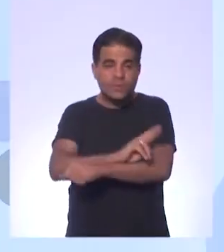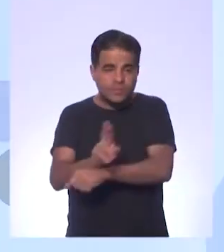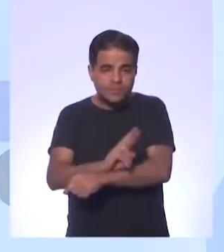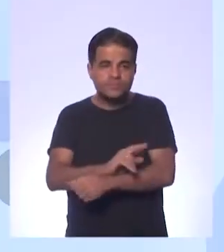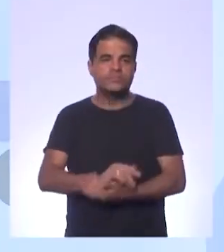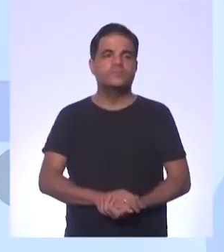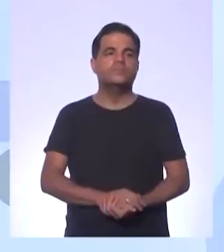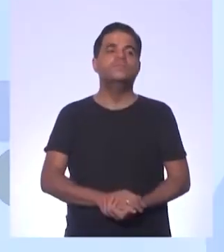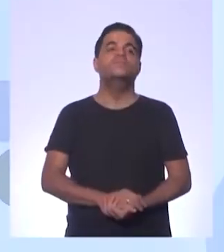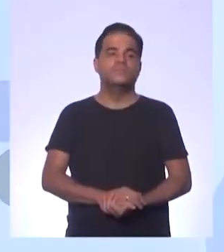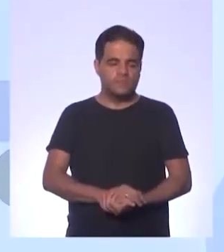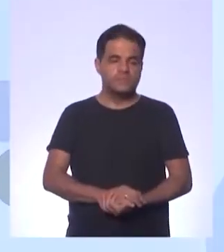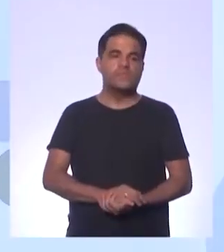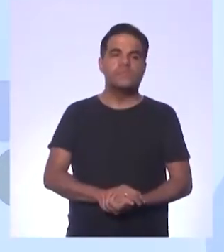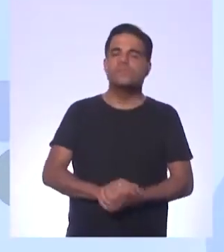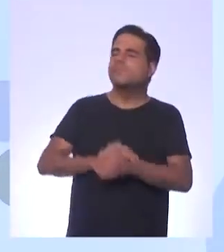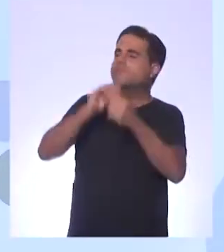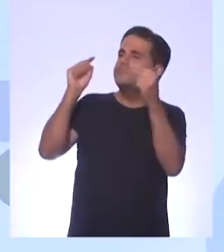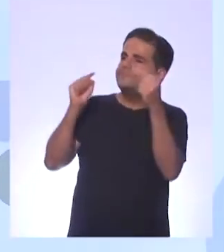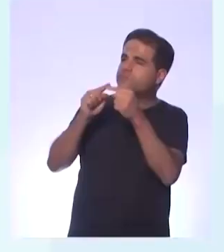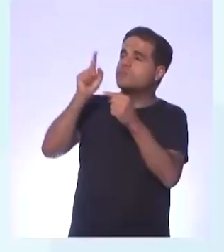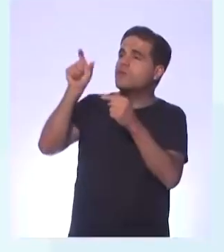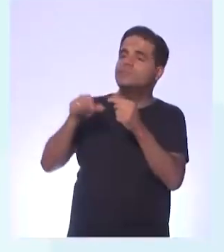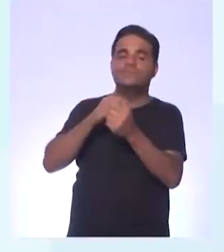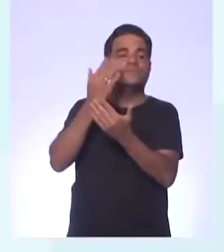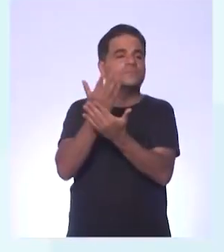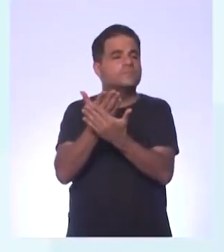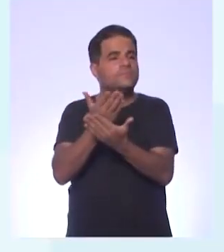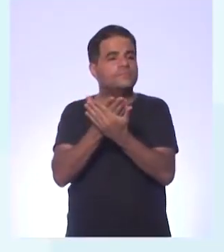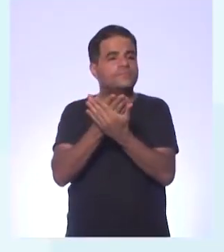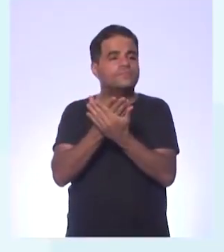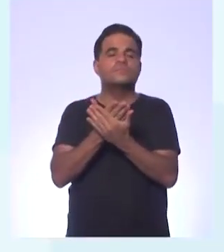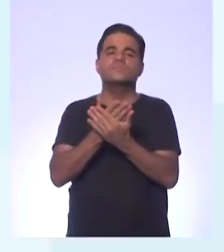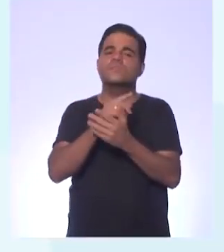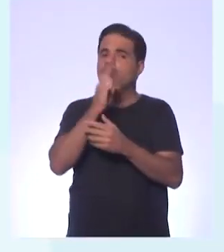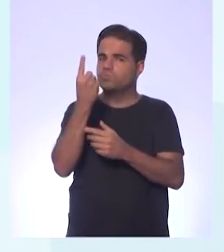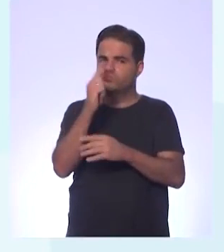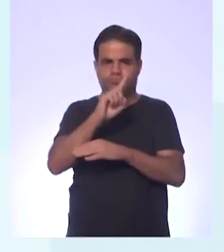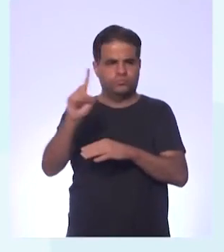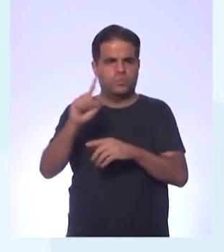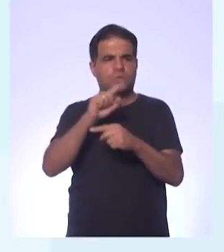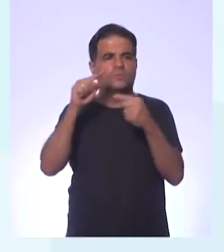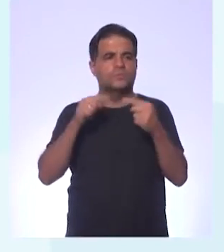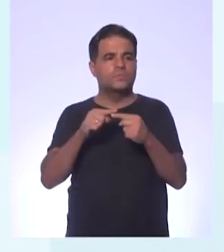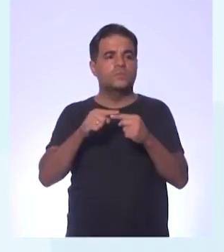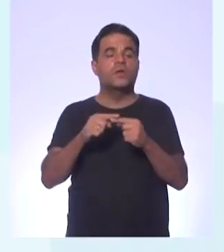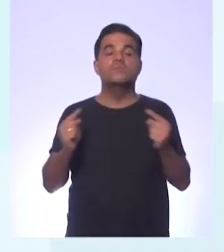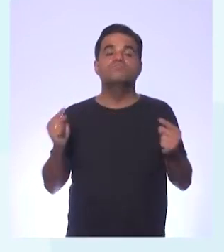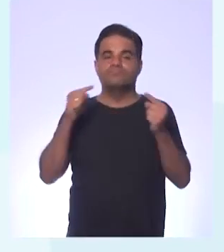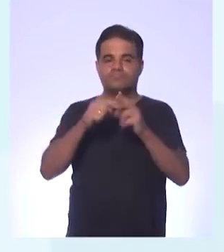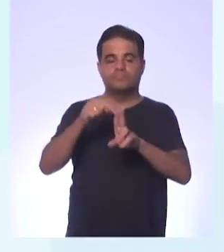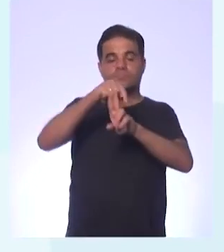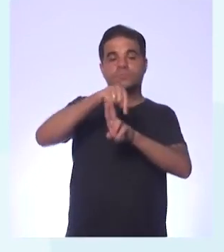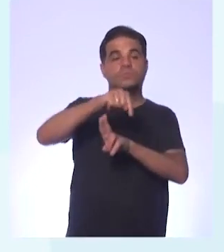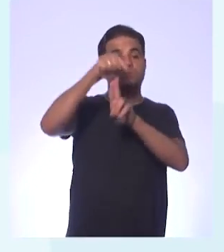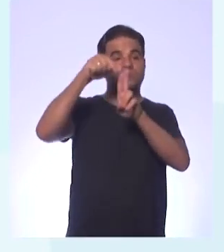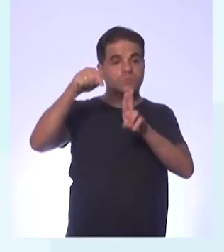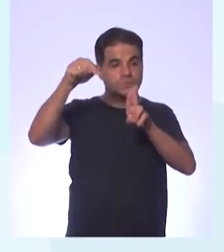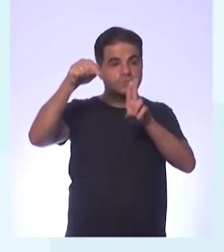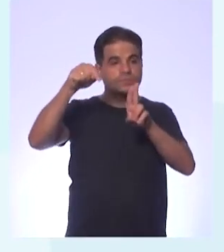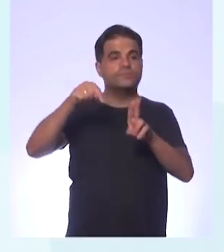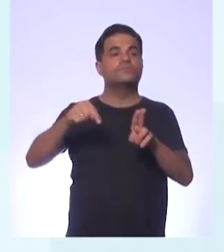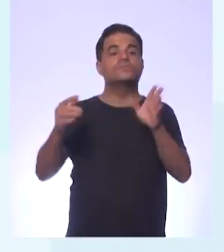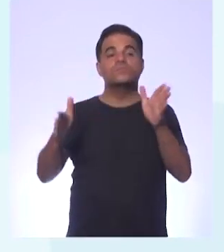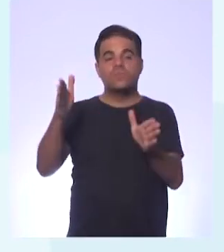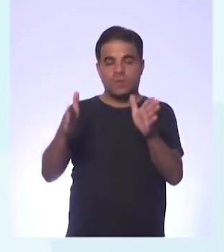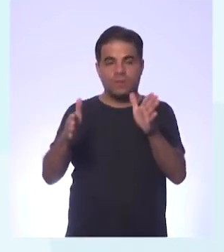sim. Então, vamos começar com os objetivos da aula. Quais são os objetivos? No caso, é um objetivo só. Tem a ver com o π. Isso mesmo, e o comprimento da circunferência.